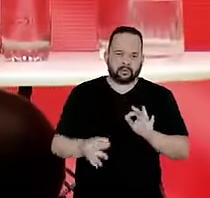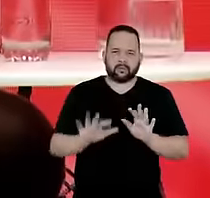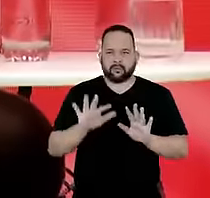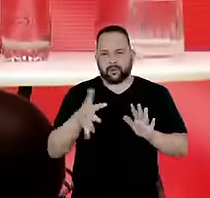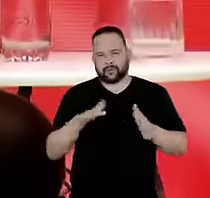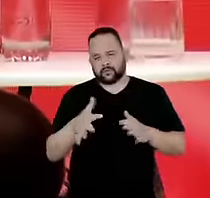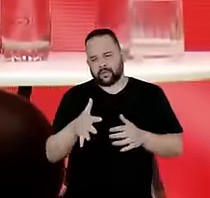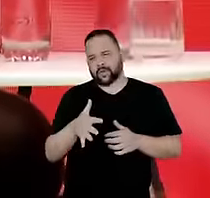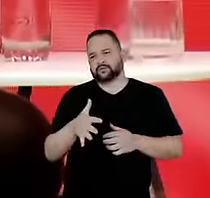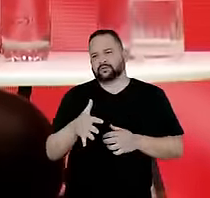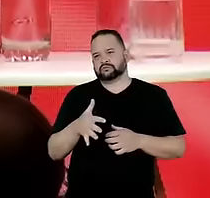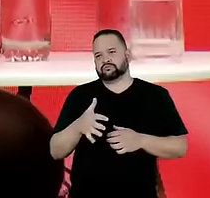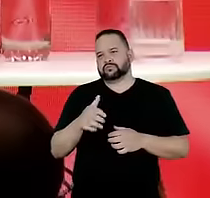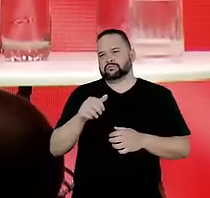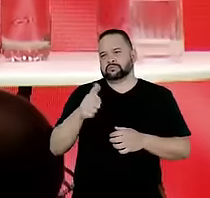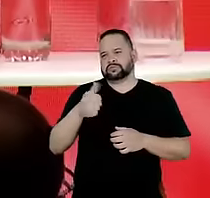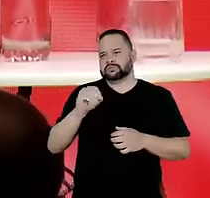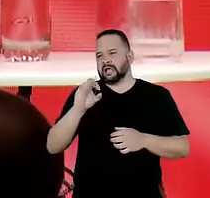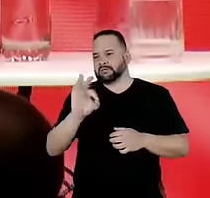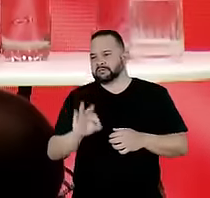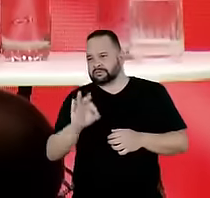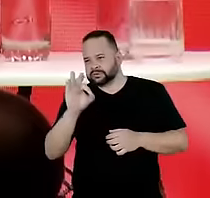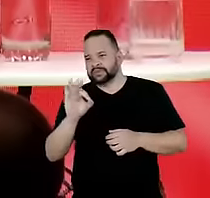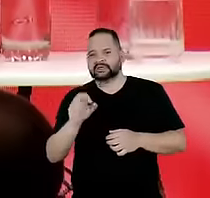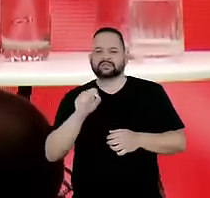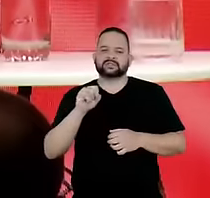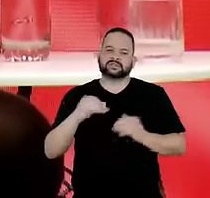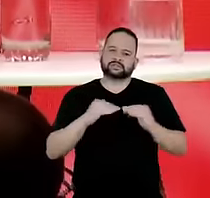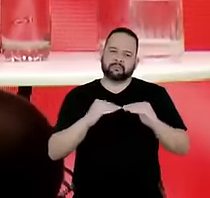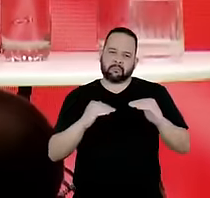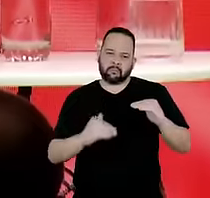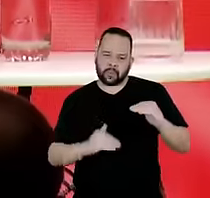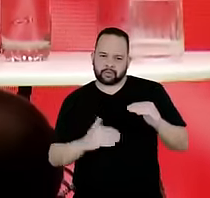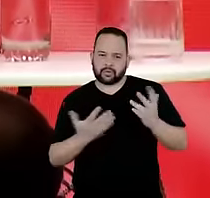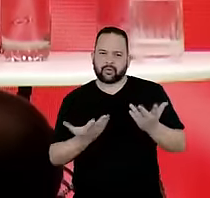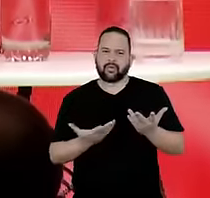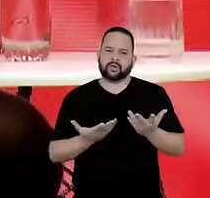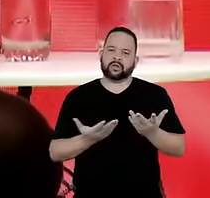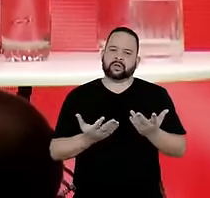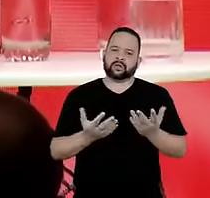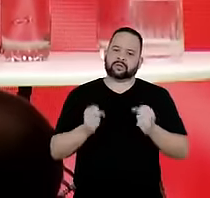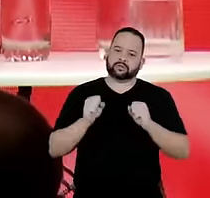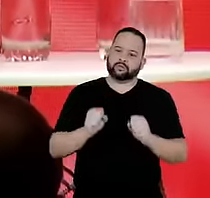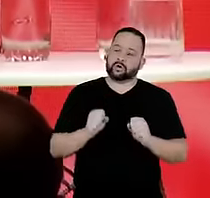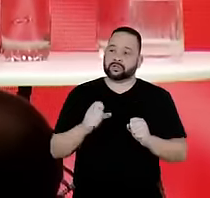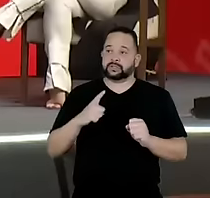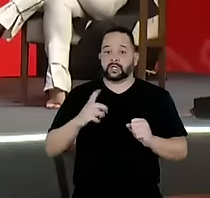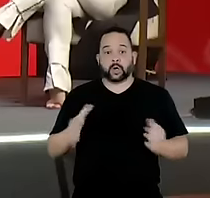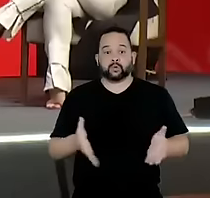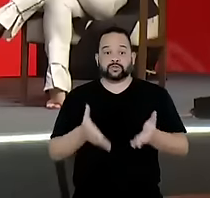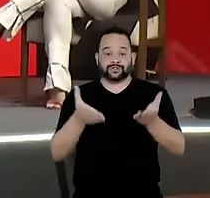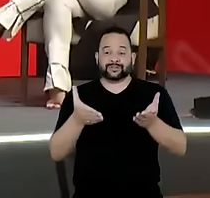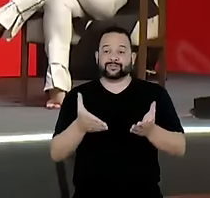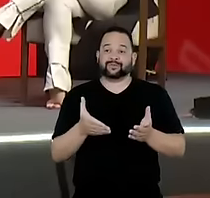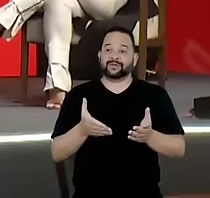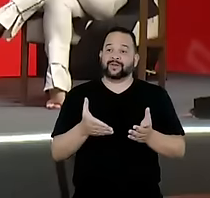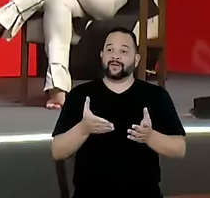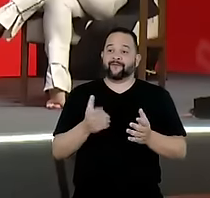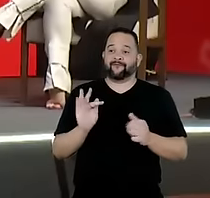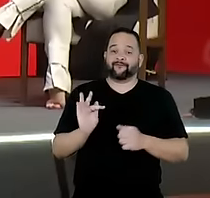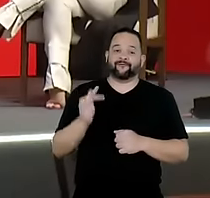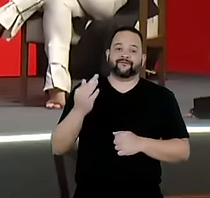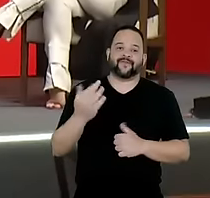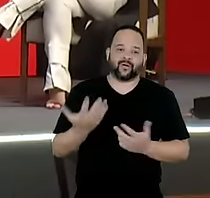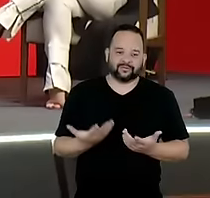números abaixo disso eh você vai acabar gerando um super estímulo no Brasil Ainda mais considerando que nossa situação